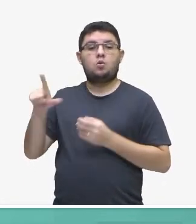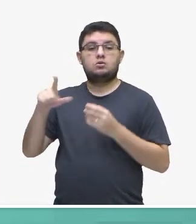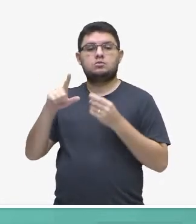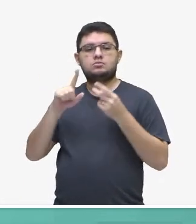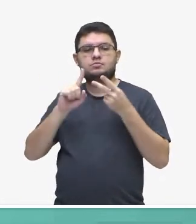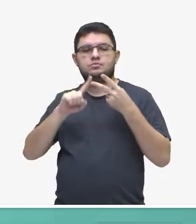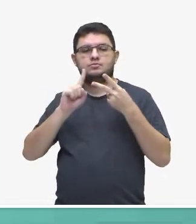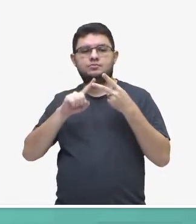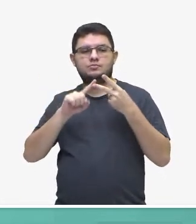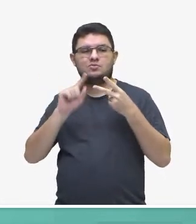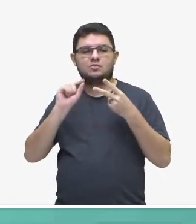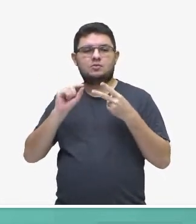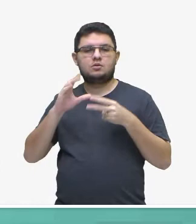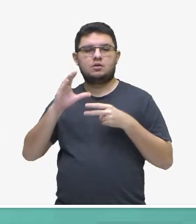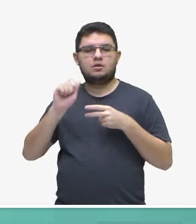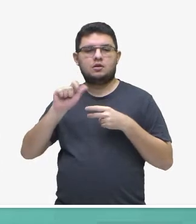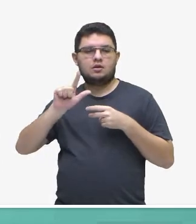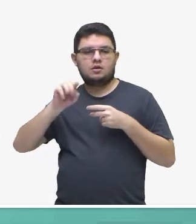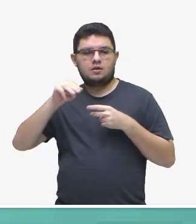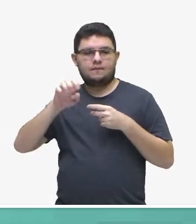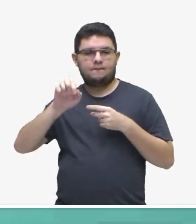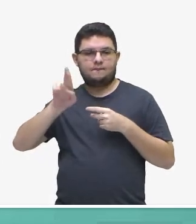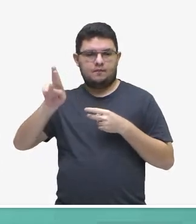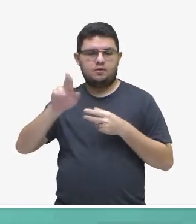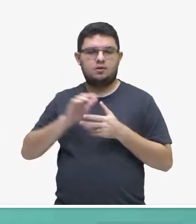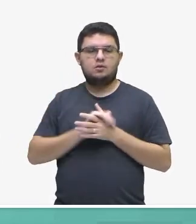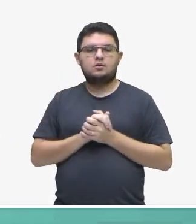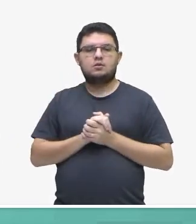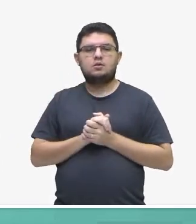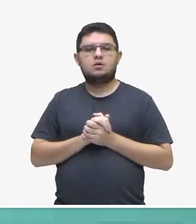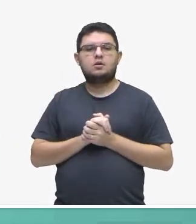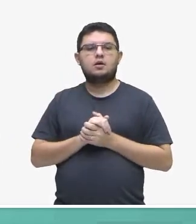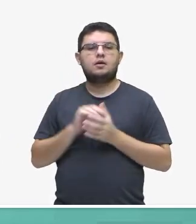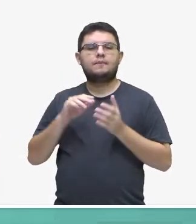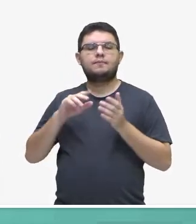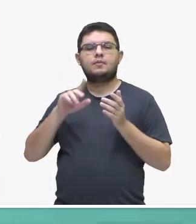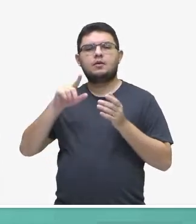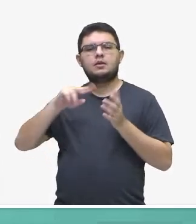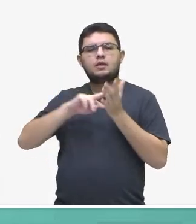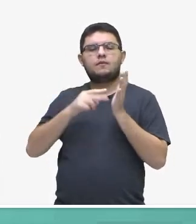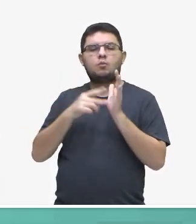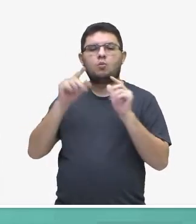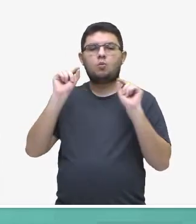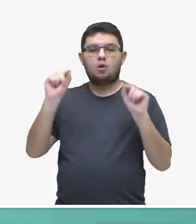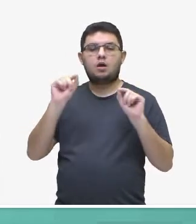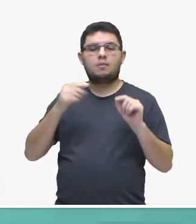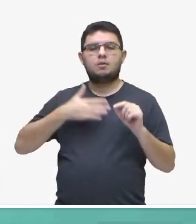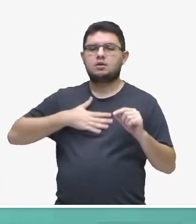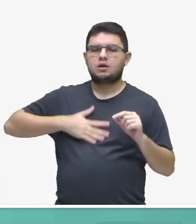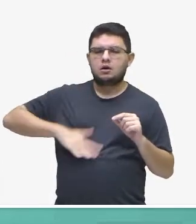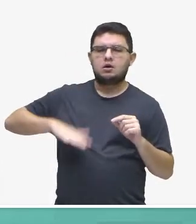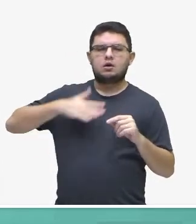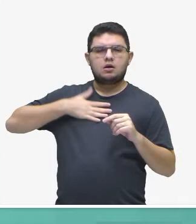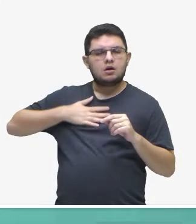dita no diálogo é a palavra calmer, né? Que é um adjetivo que quer dizer mais calmo. Calmer, mais calmo.